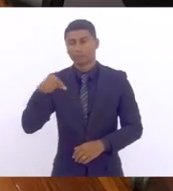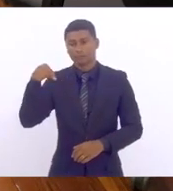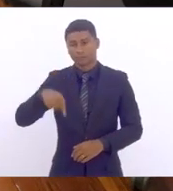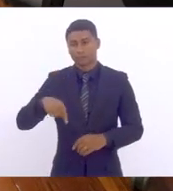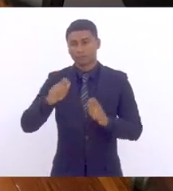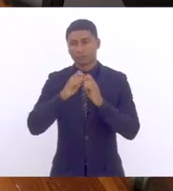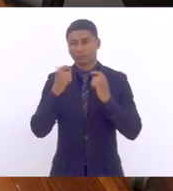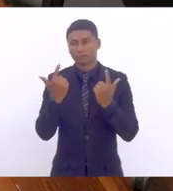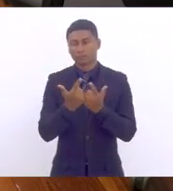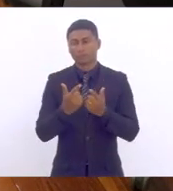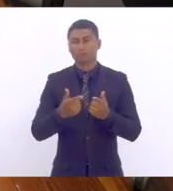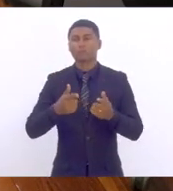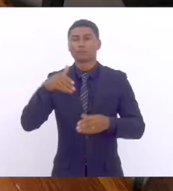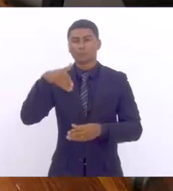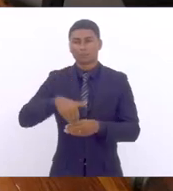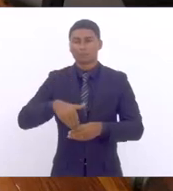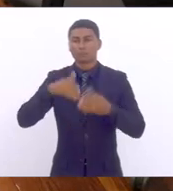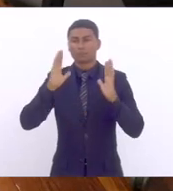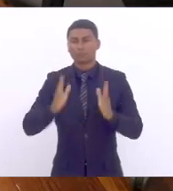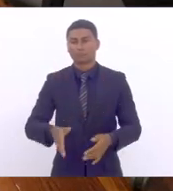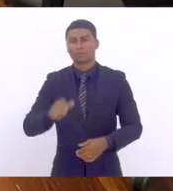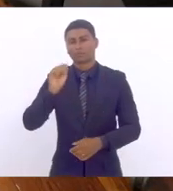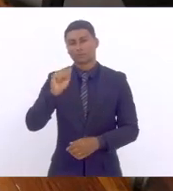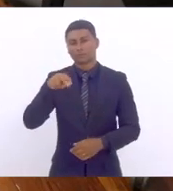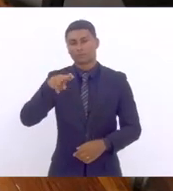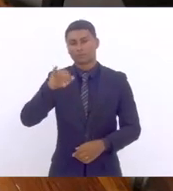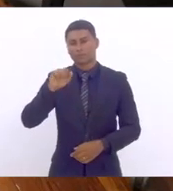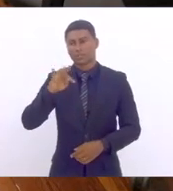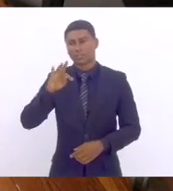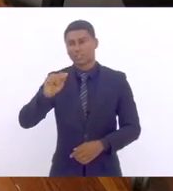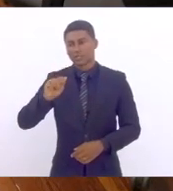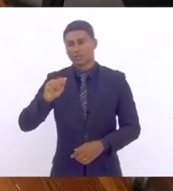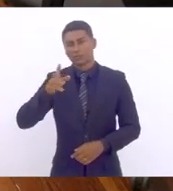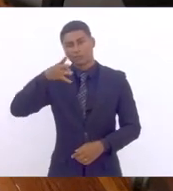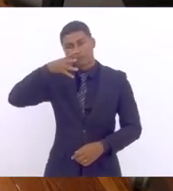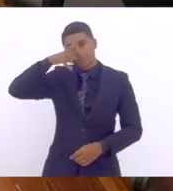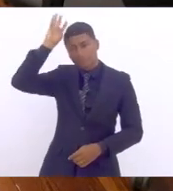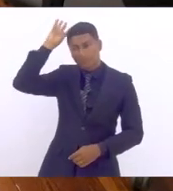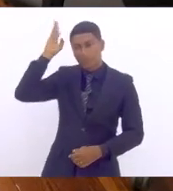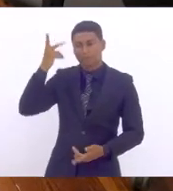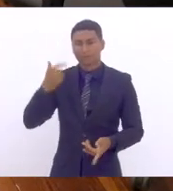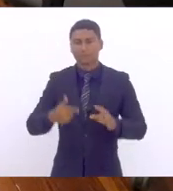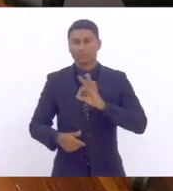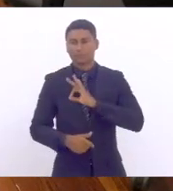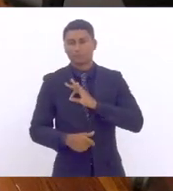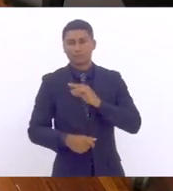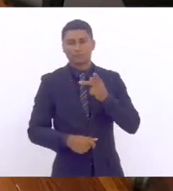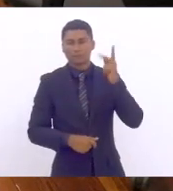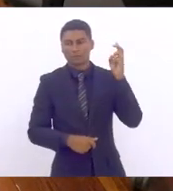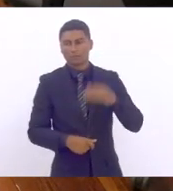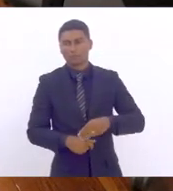votou anistias. Fabiano. Inclusive para os bombeiros e outras... e policiais militares. Ou seja,